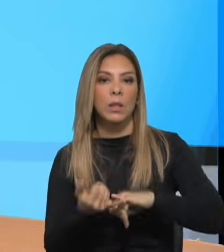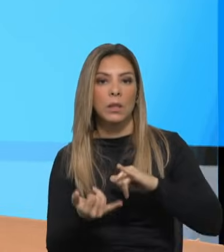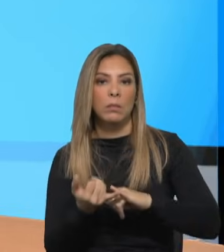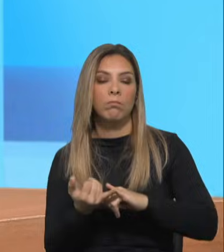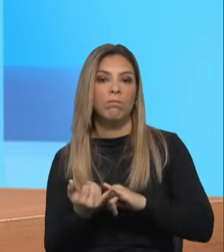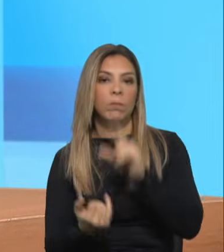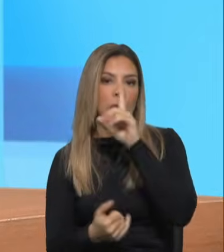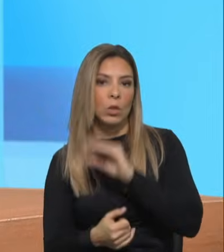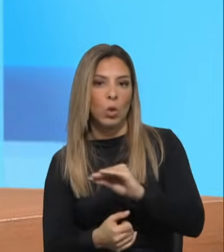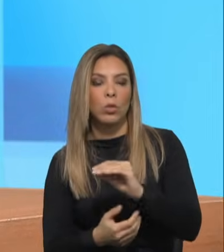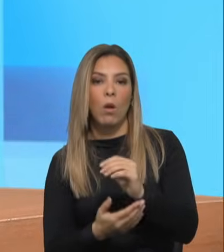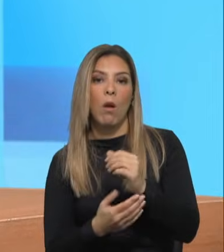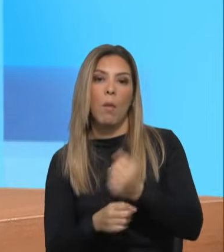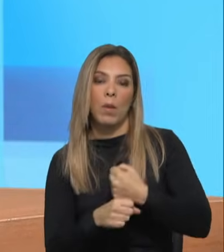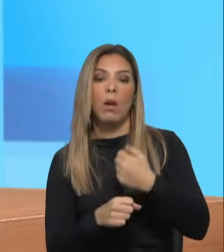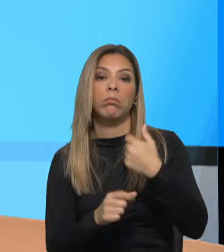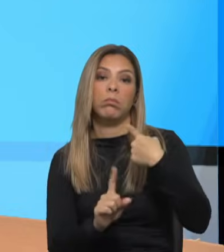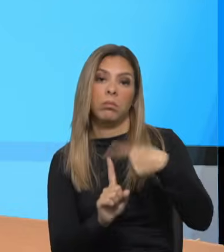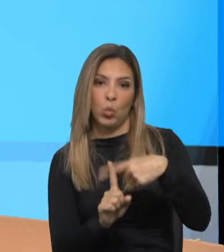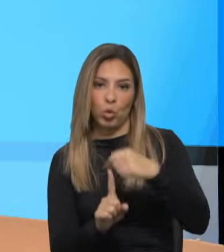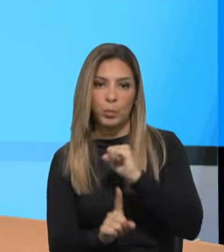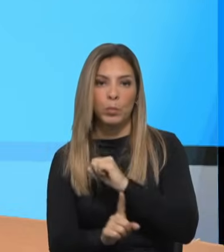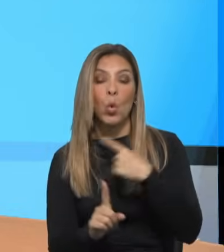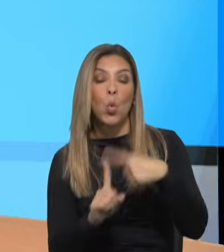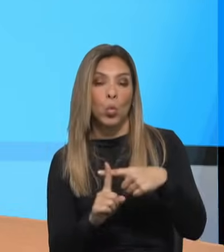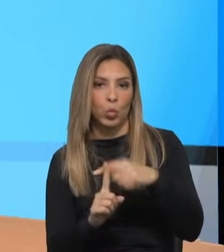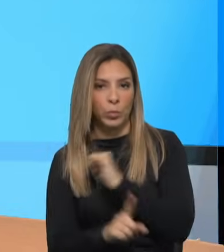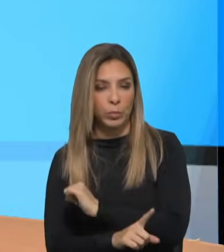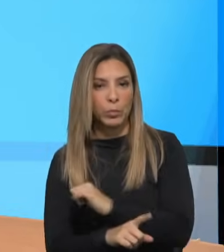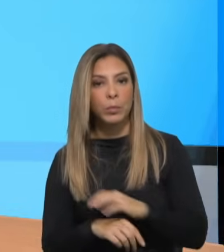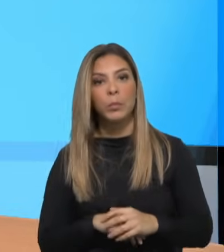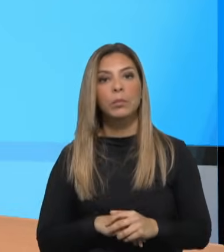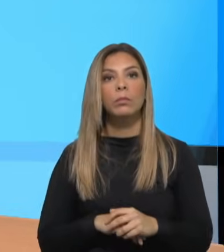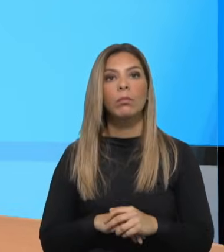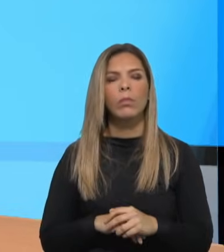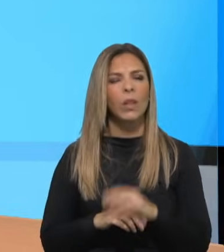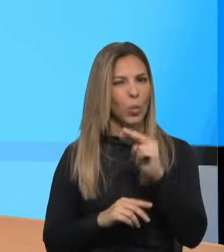Silenciosos Operários da Cruz. Pelo que sei, tem dois momentos,